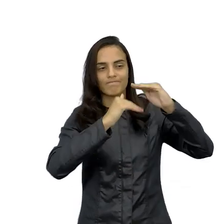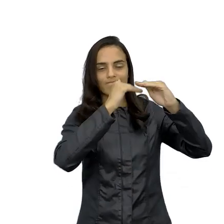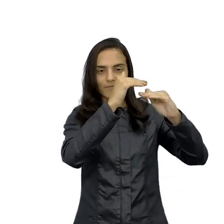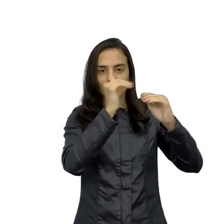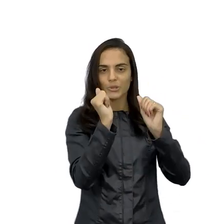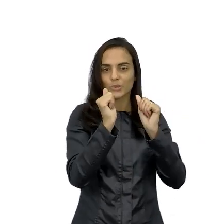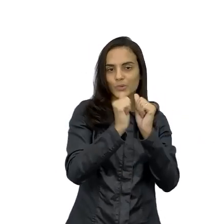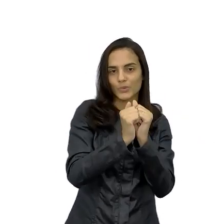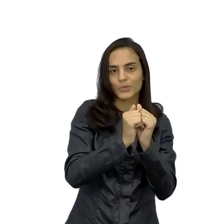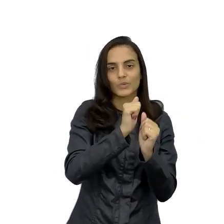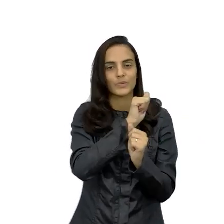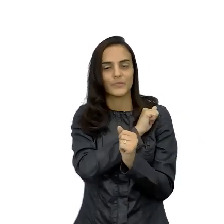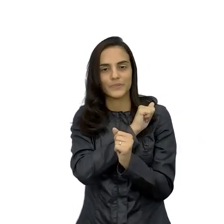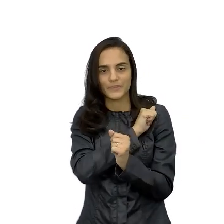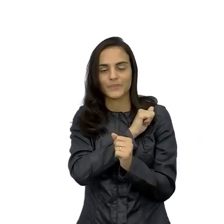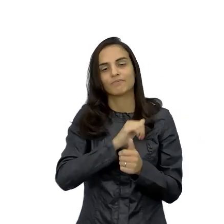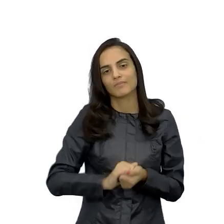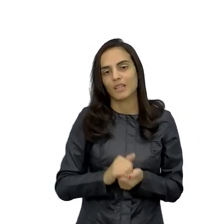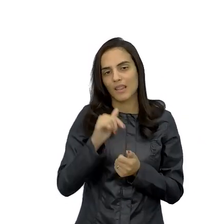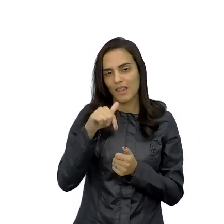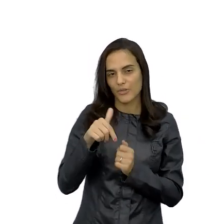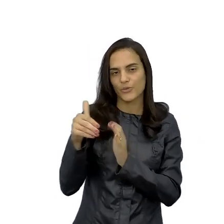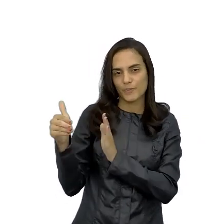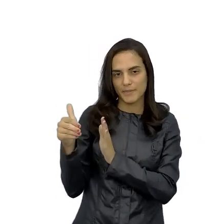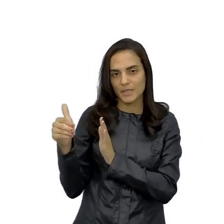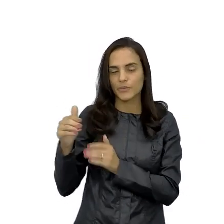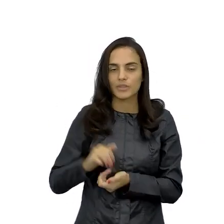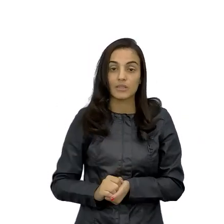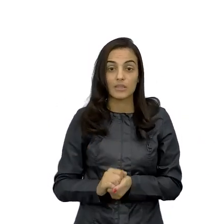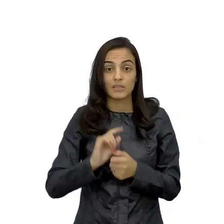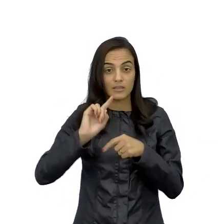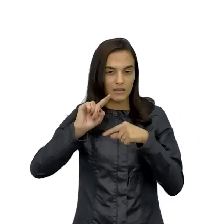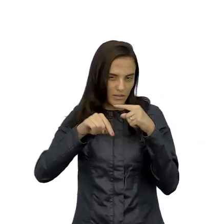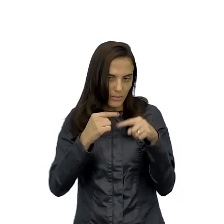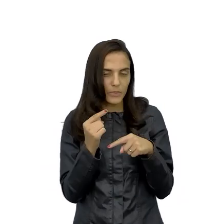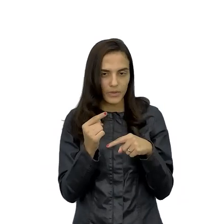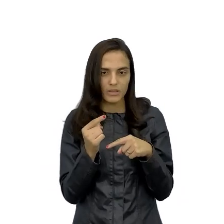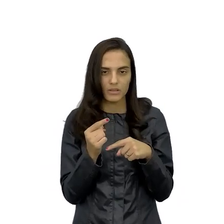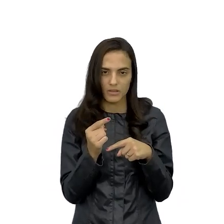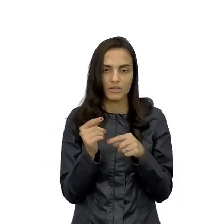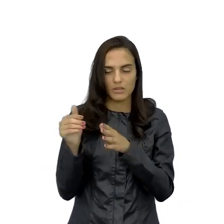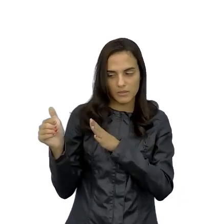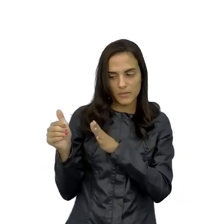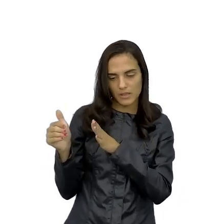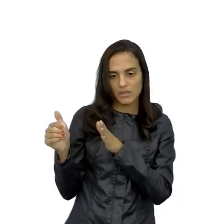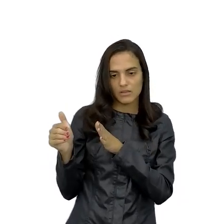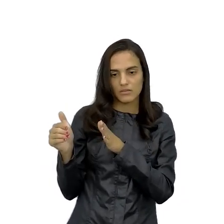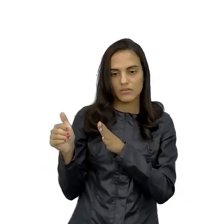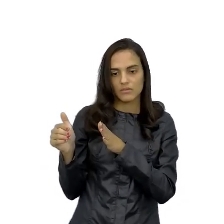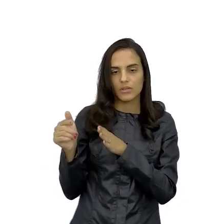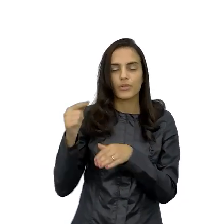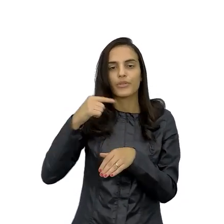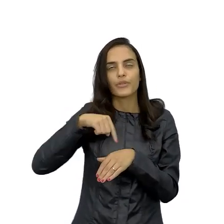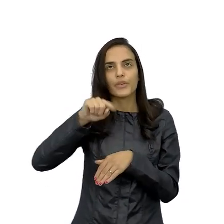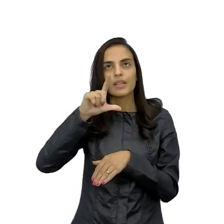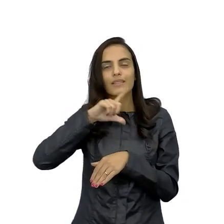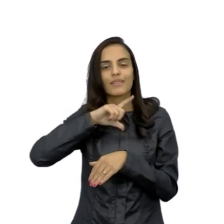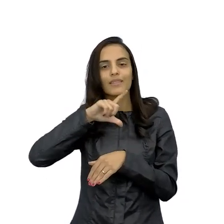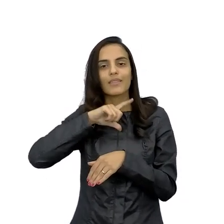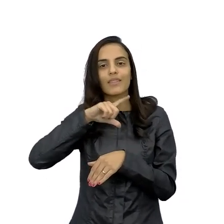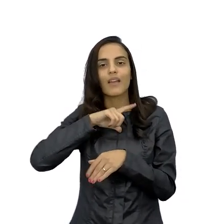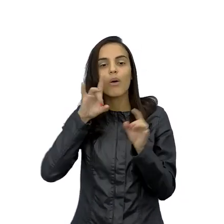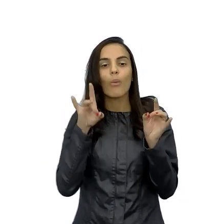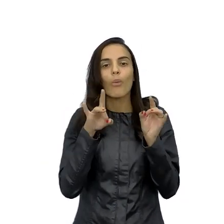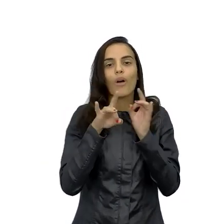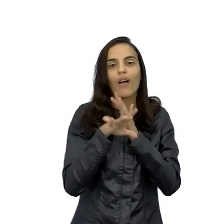com os nossos alunos neste período. Né? Após esse período, né, a gente vai ter a conclusão